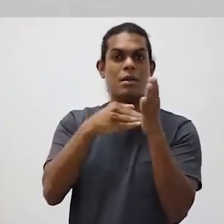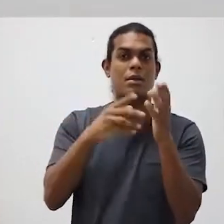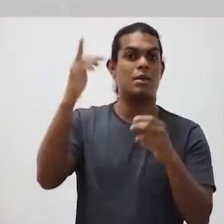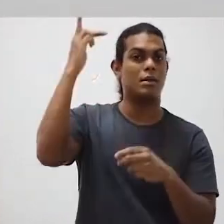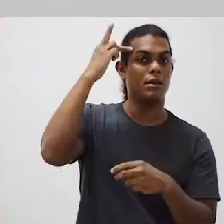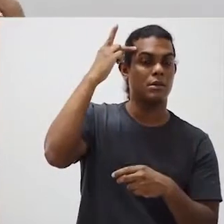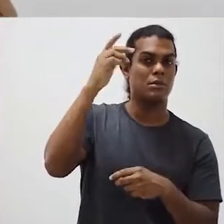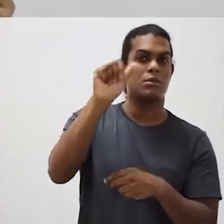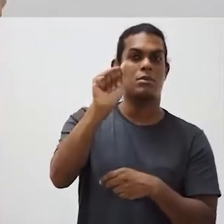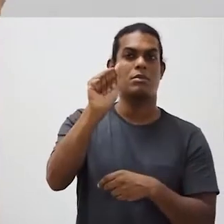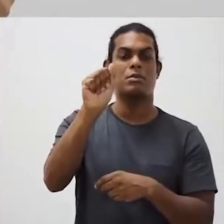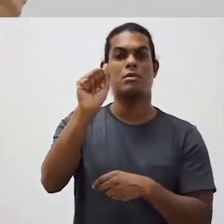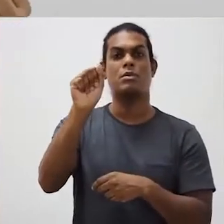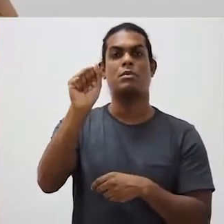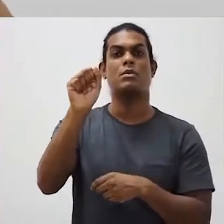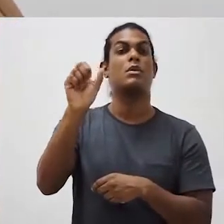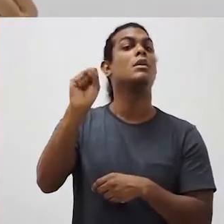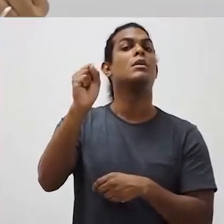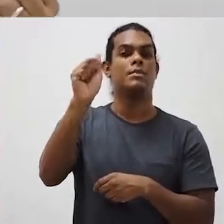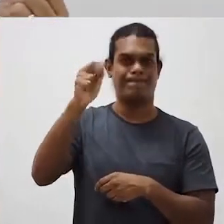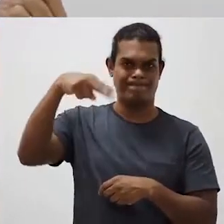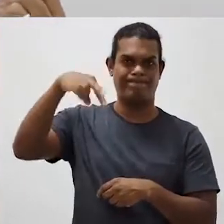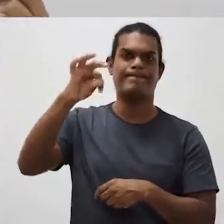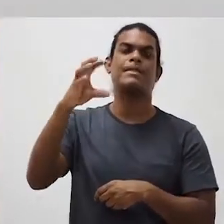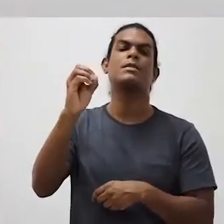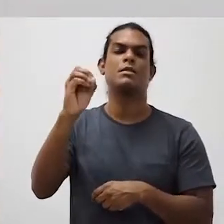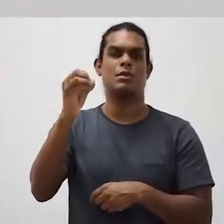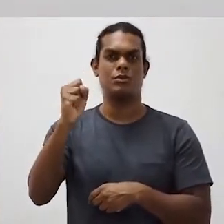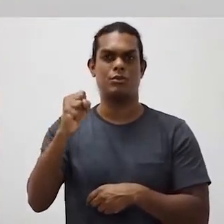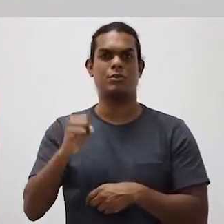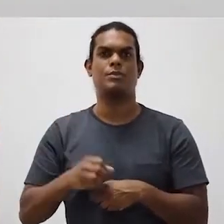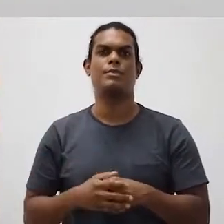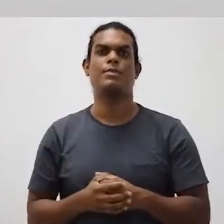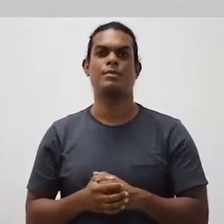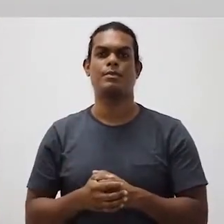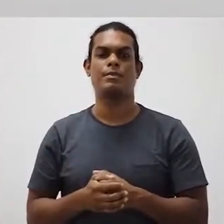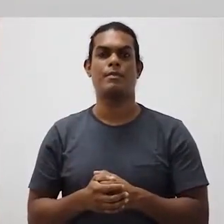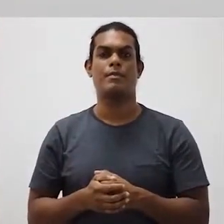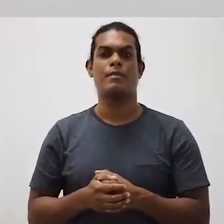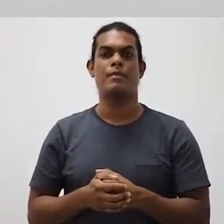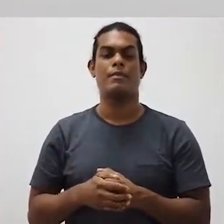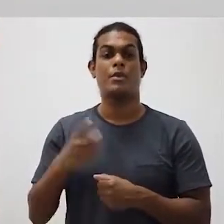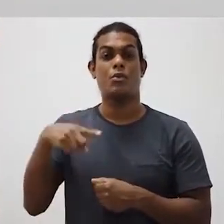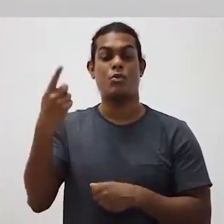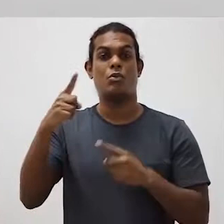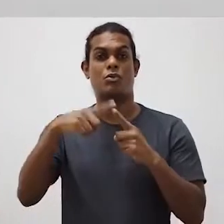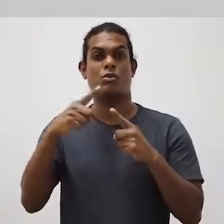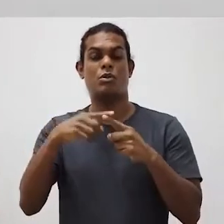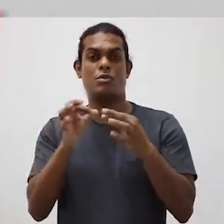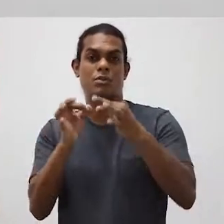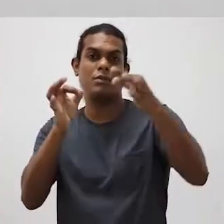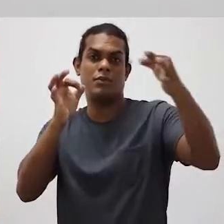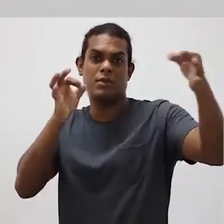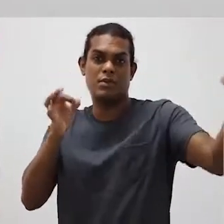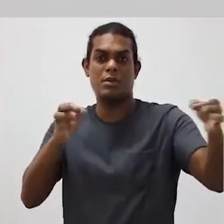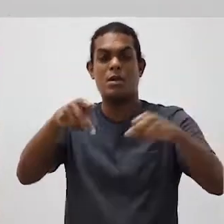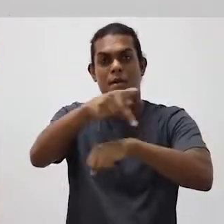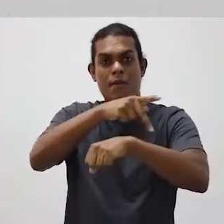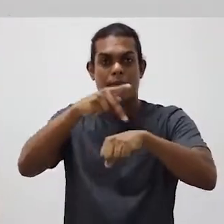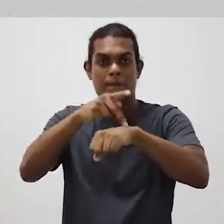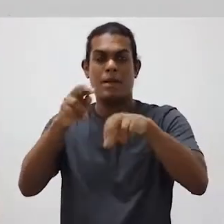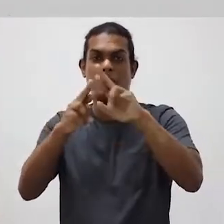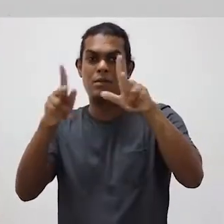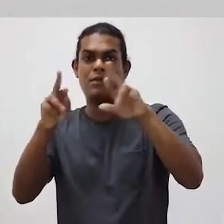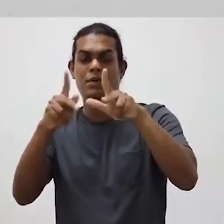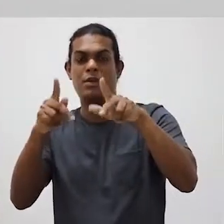cabotagem internacional, eu tenho utilizando a mesma costa, mas de países diferentes. Eu posso transportar cargas do porto de Santos